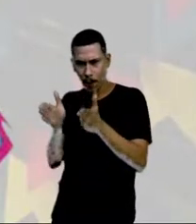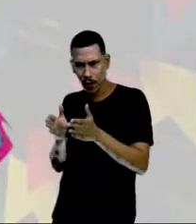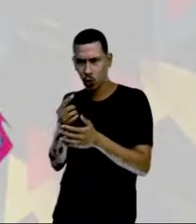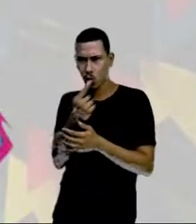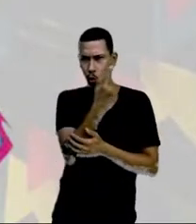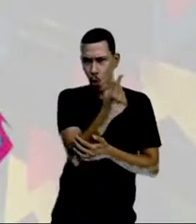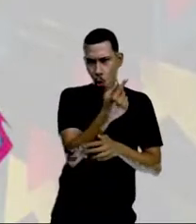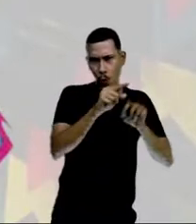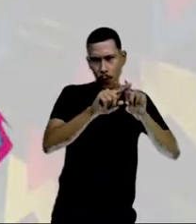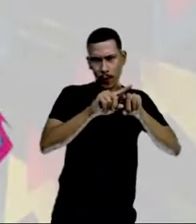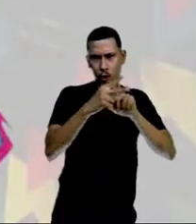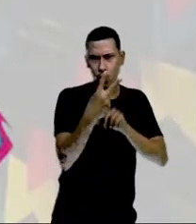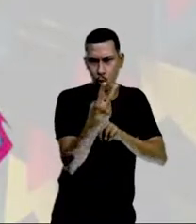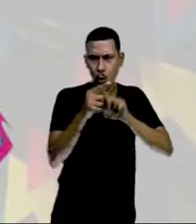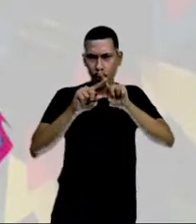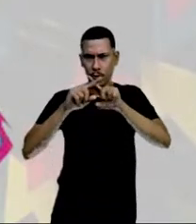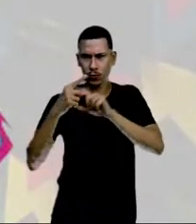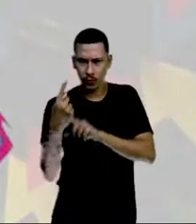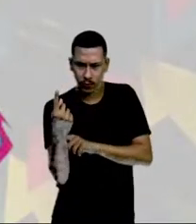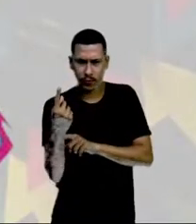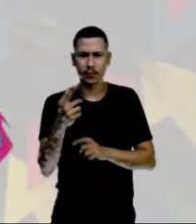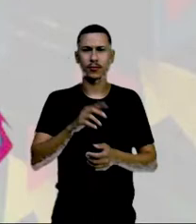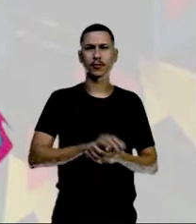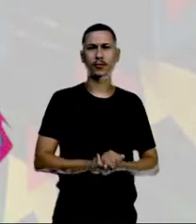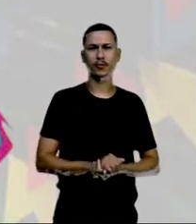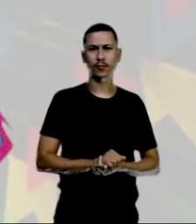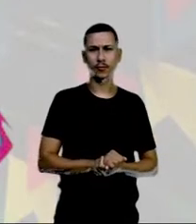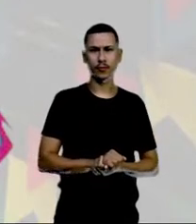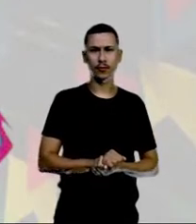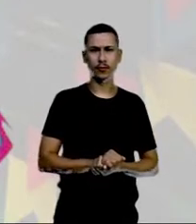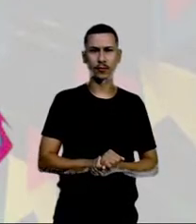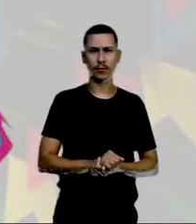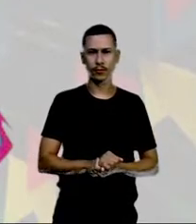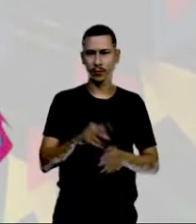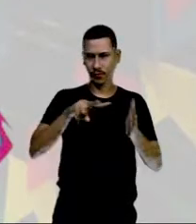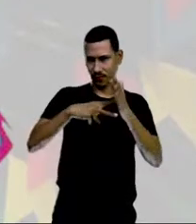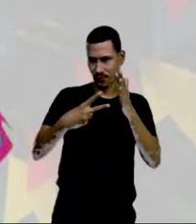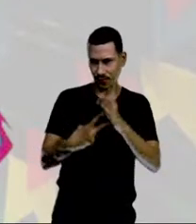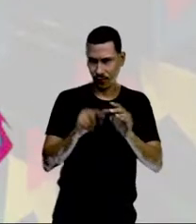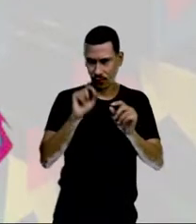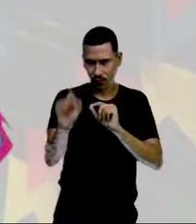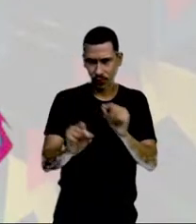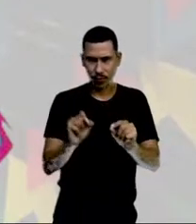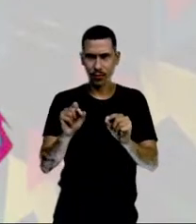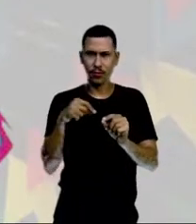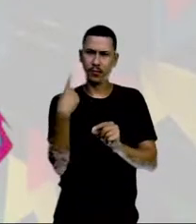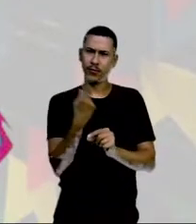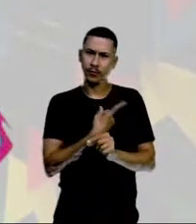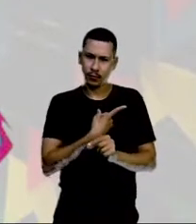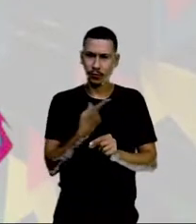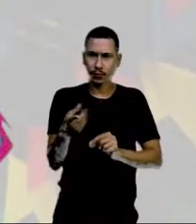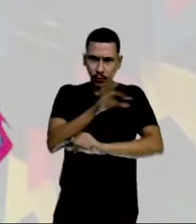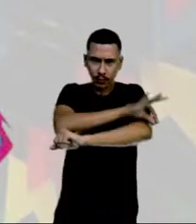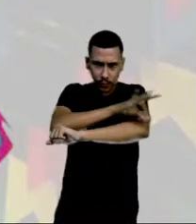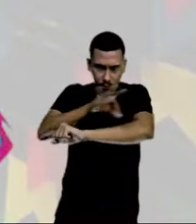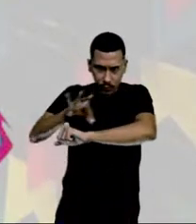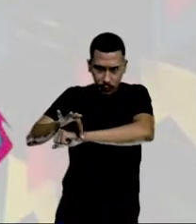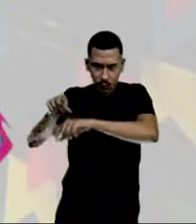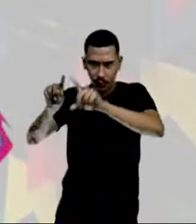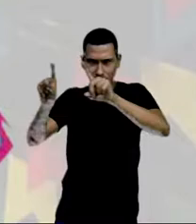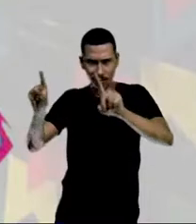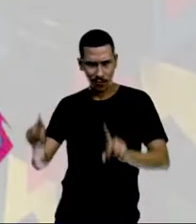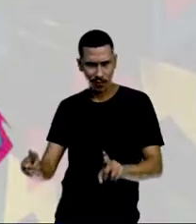por 1 por 1. O que quer dizer isso, professor? Quer dizer o seguinte: quando a gente faz a medição dessa caixinha